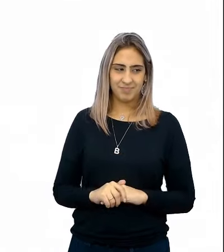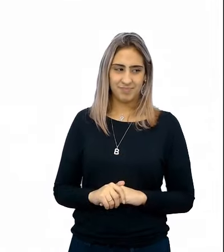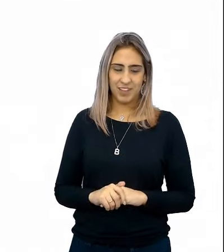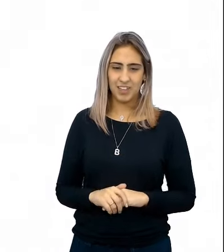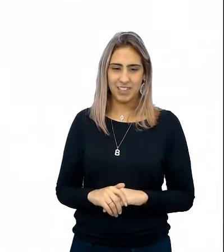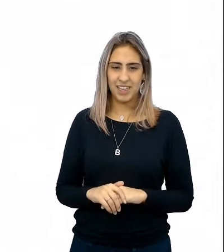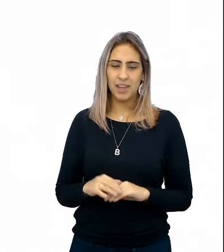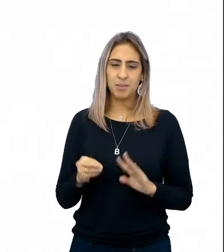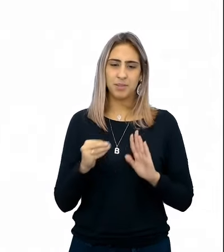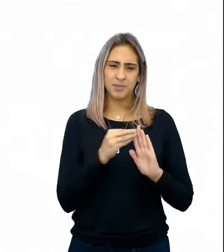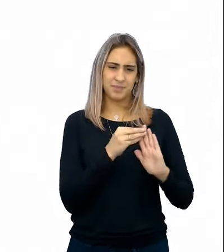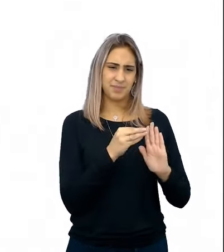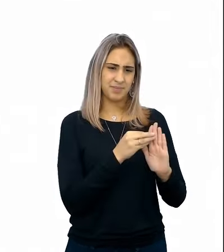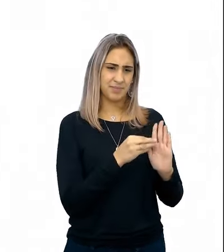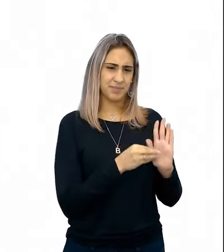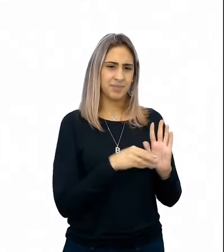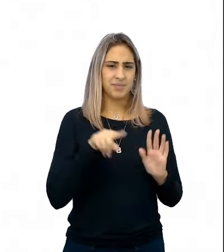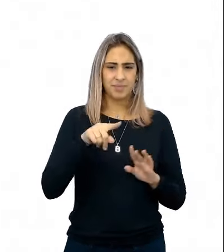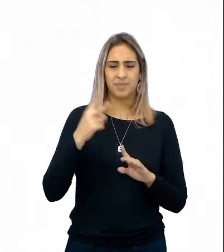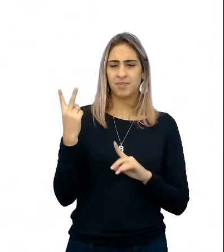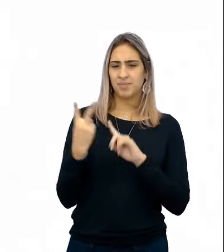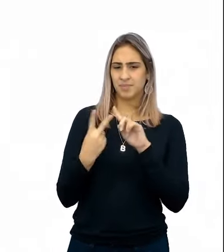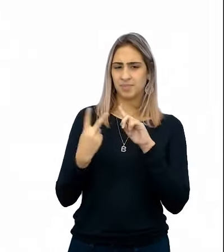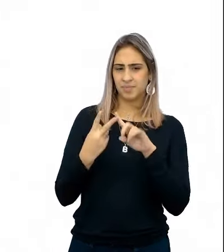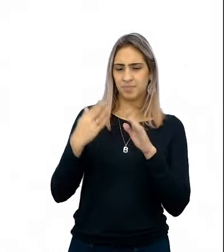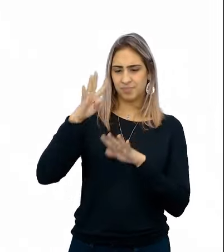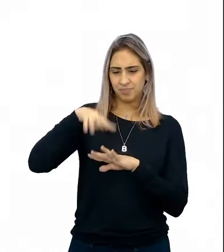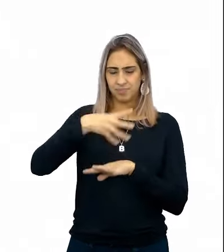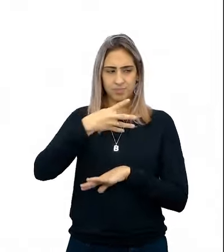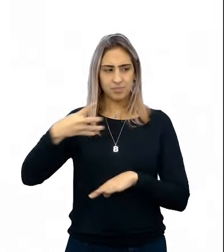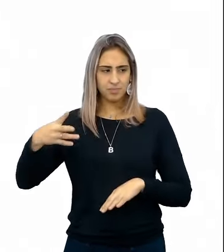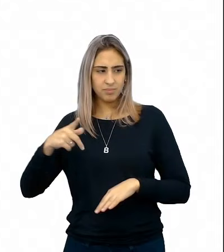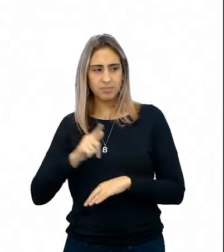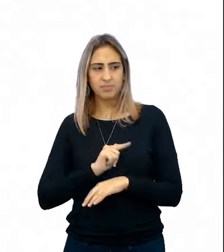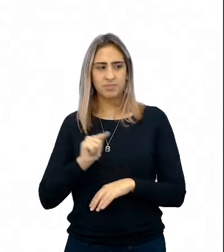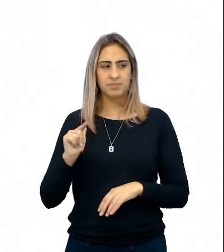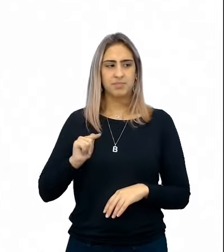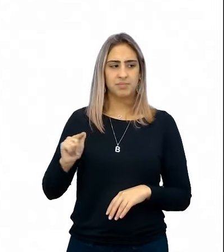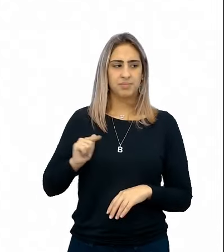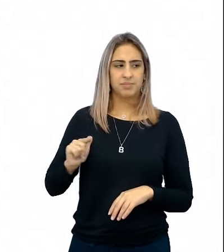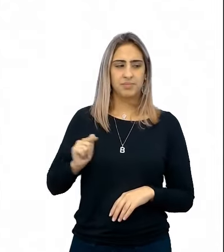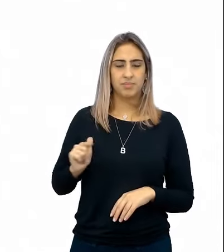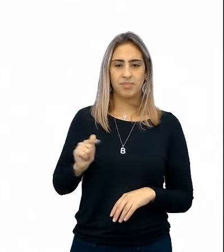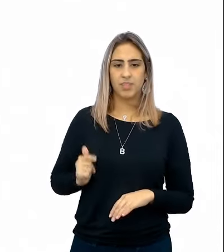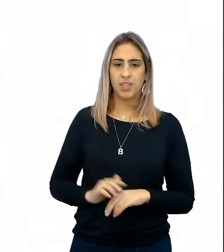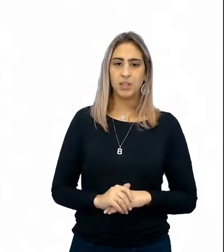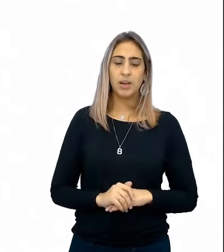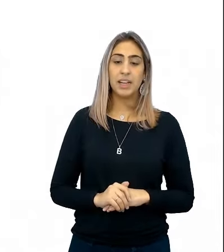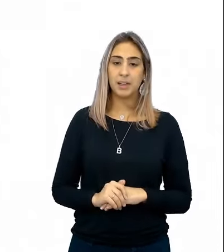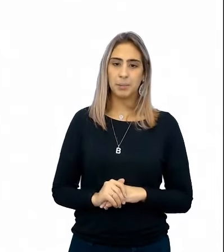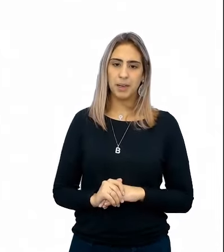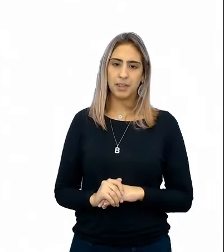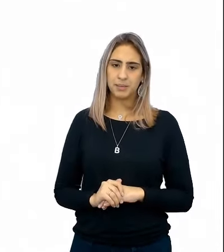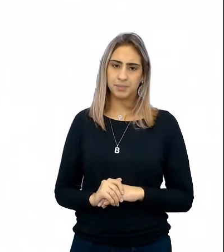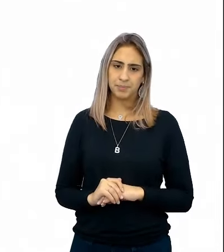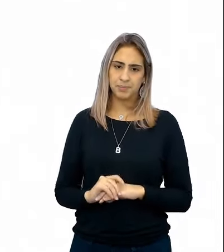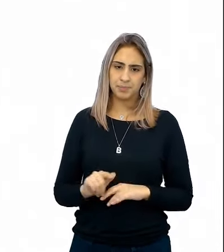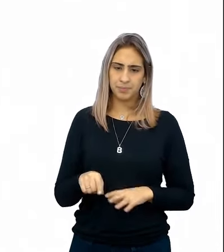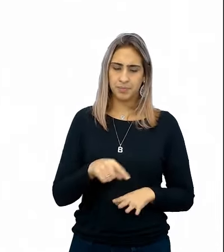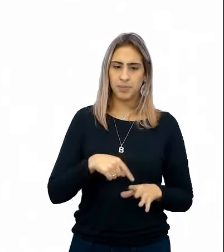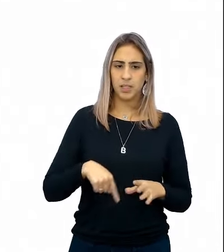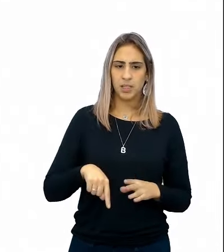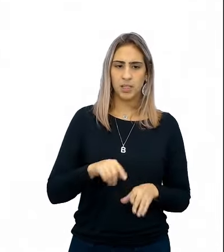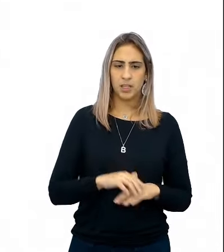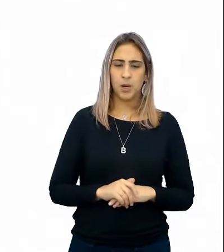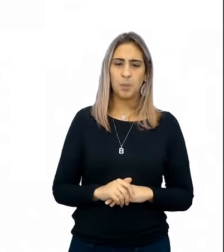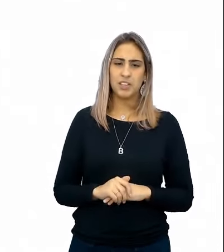açúcar e óleo. E na segunda coluna, nós temos as quantidades relacionadas,